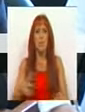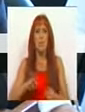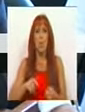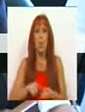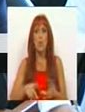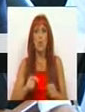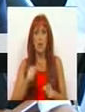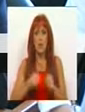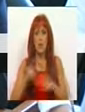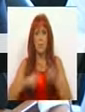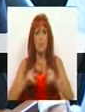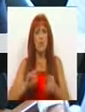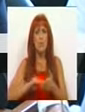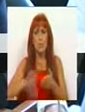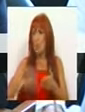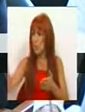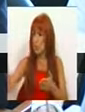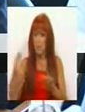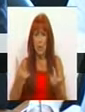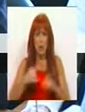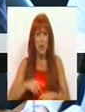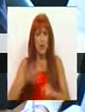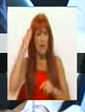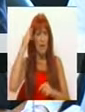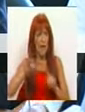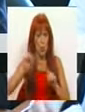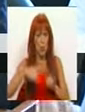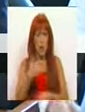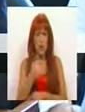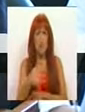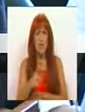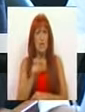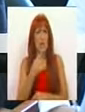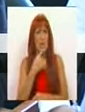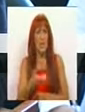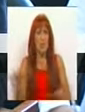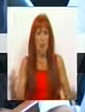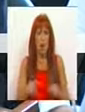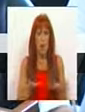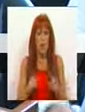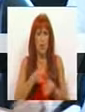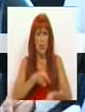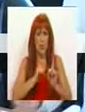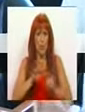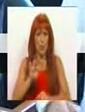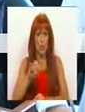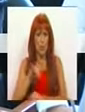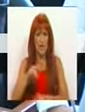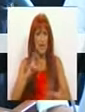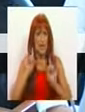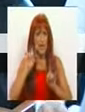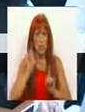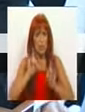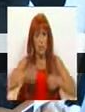sei, nem a empreitada estará contratualizada, ou que estaria previsto no ano de 2016, e que palavra poderá deixar à comunidade pescatória da Fuzeta sobre a data do